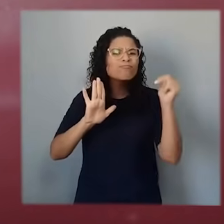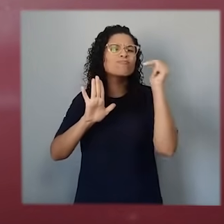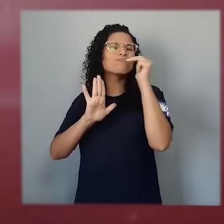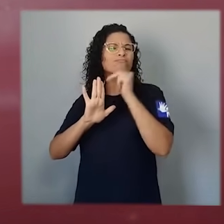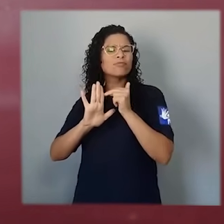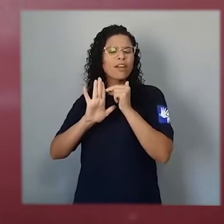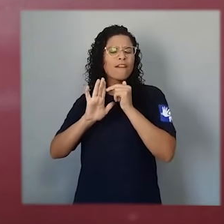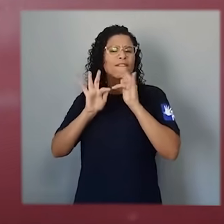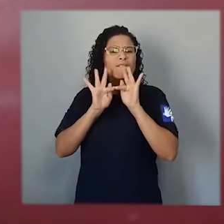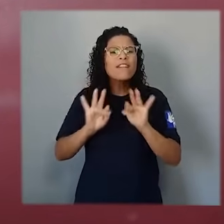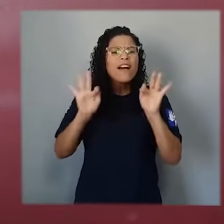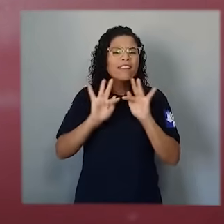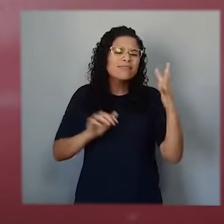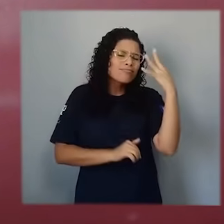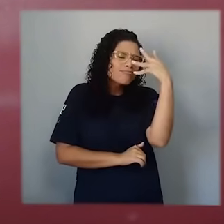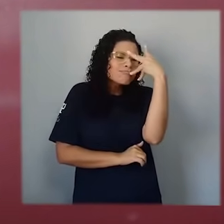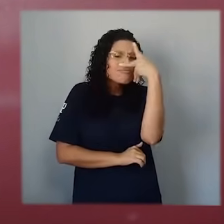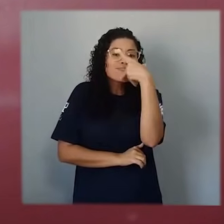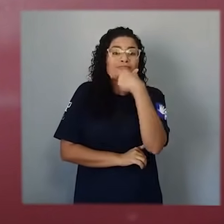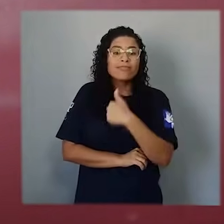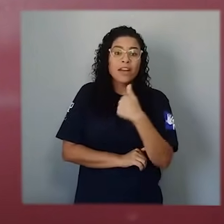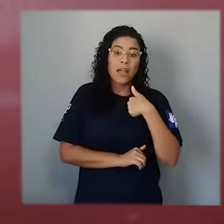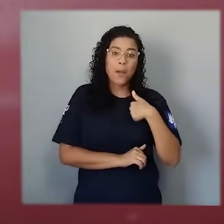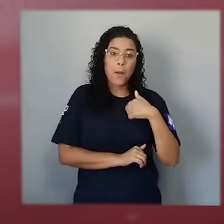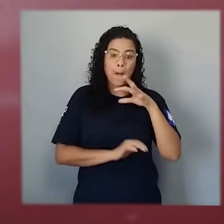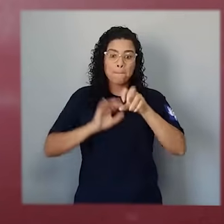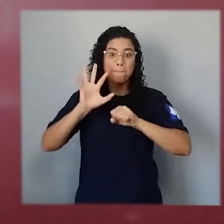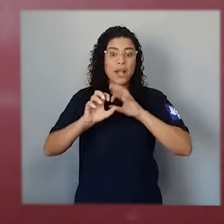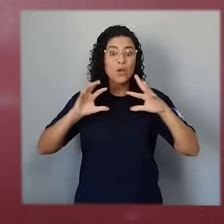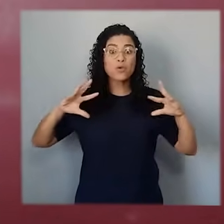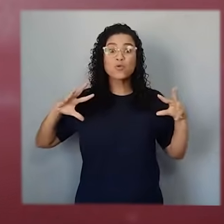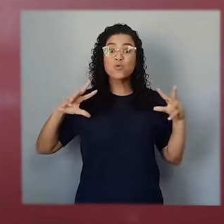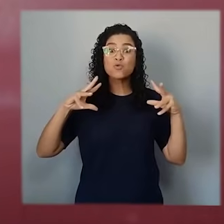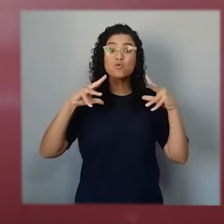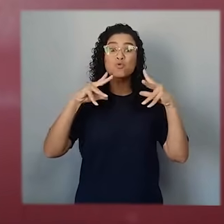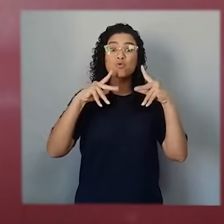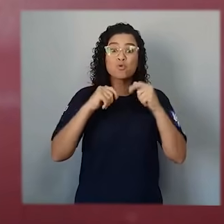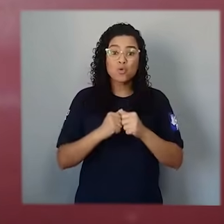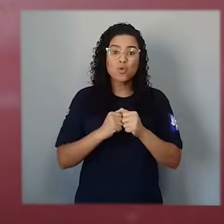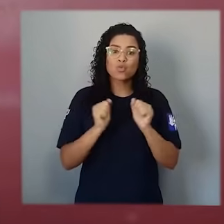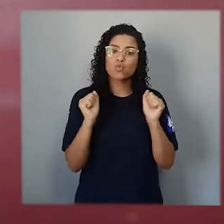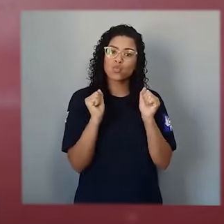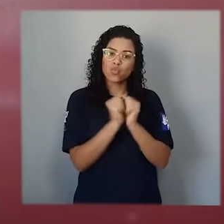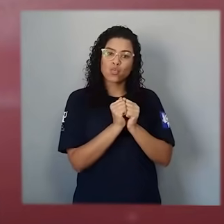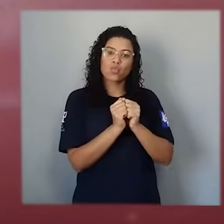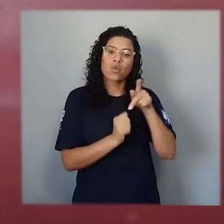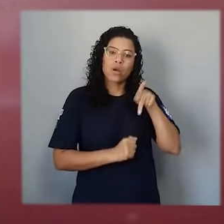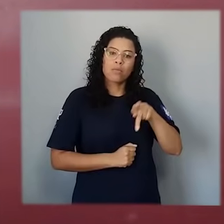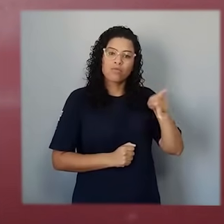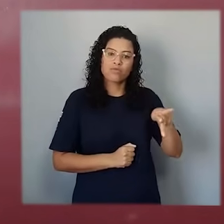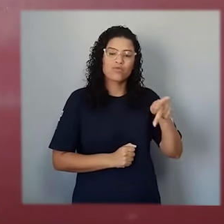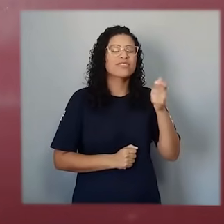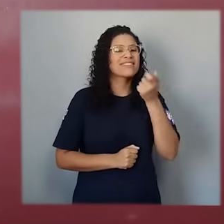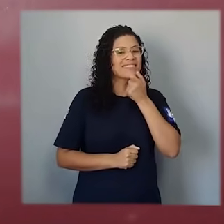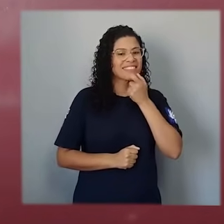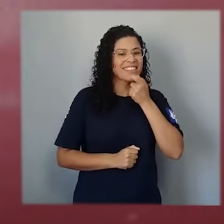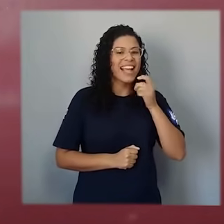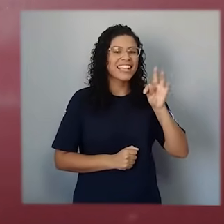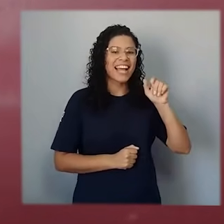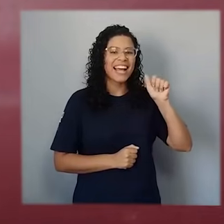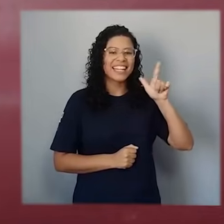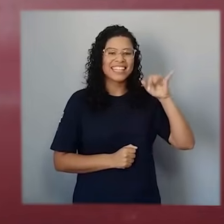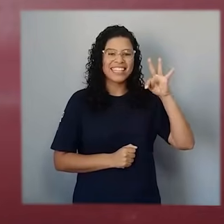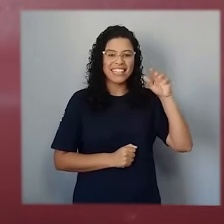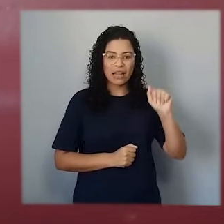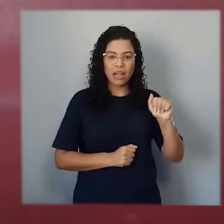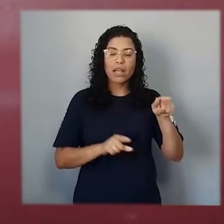frases lindas. Eu juntei tudo isso com a professora de inglês, a Thalita,